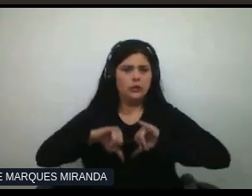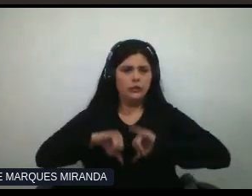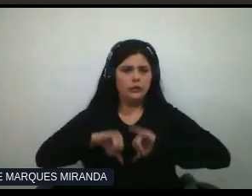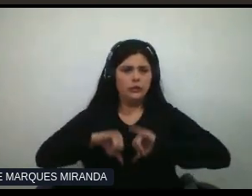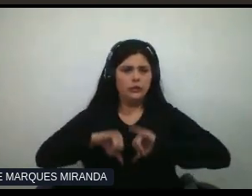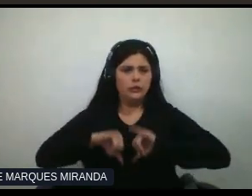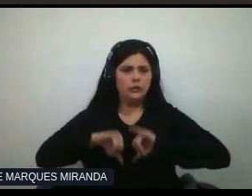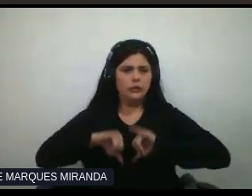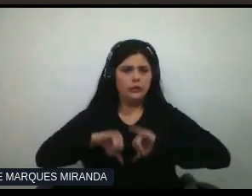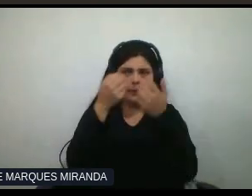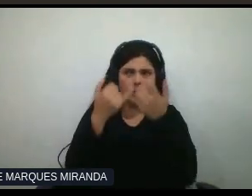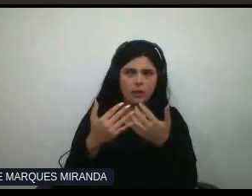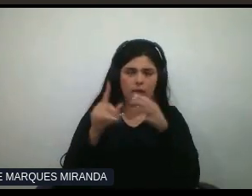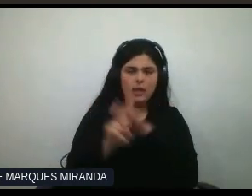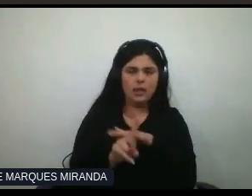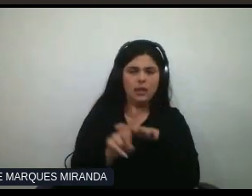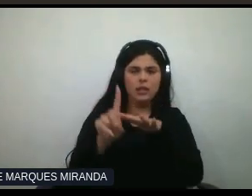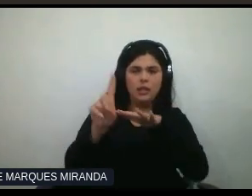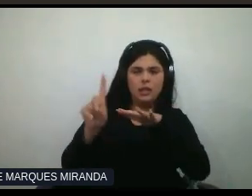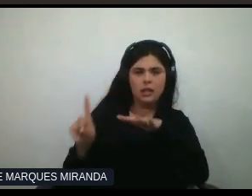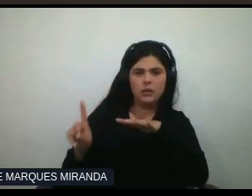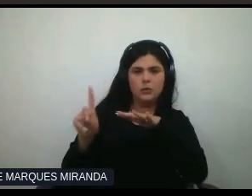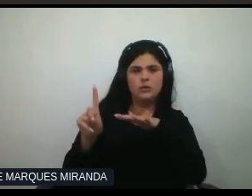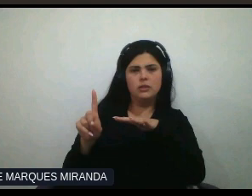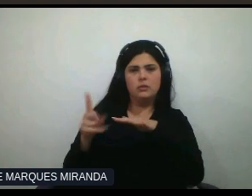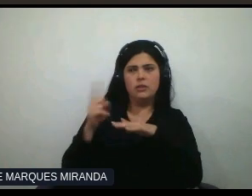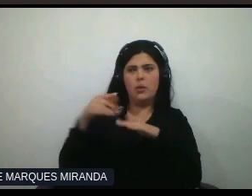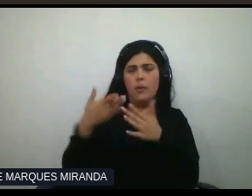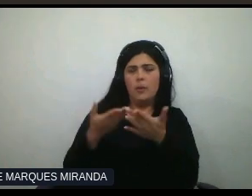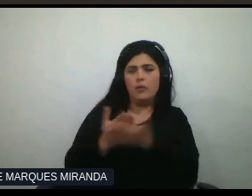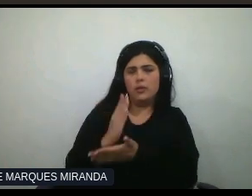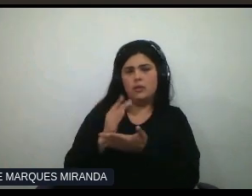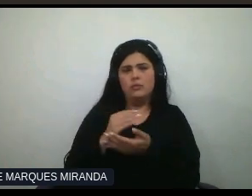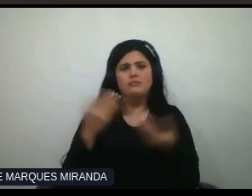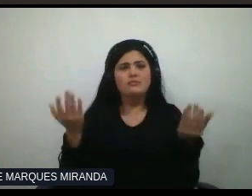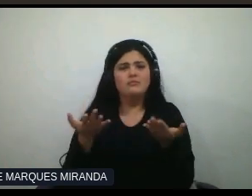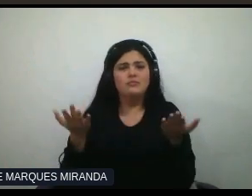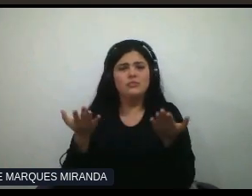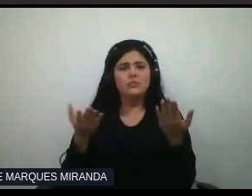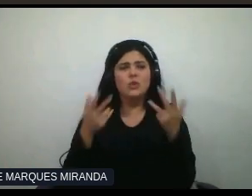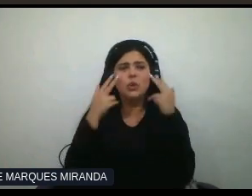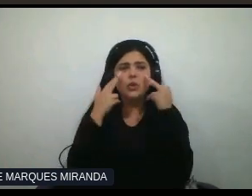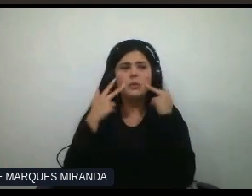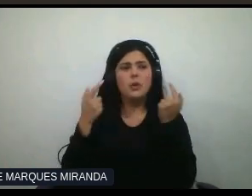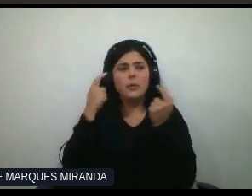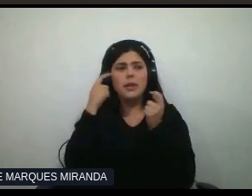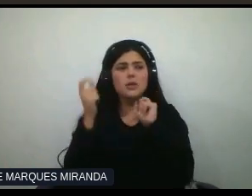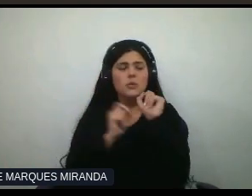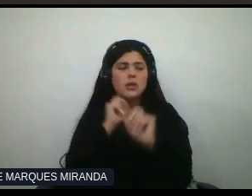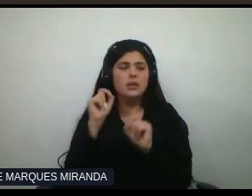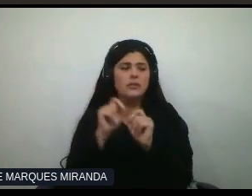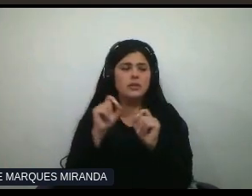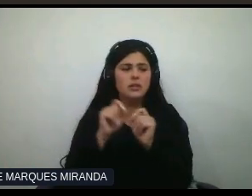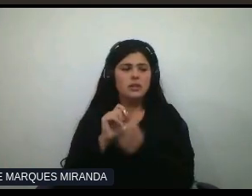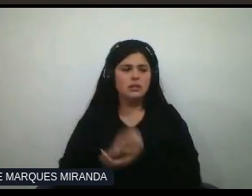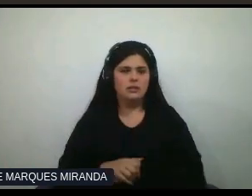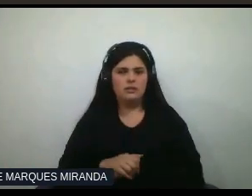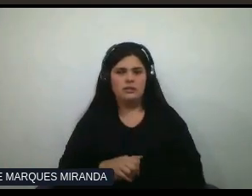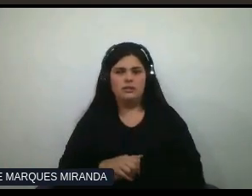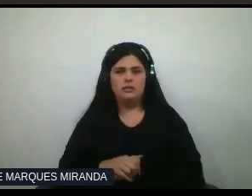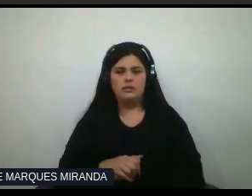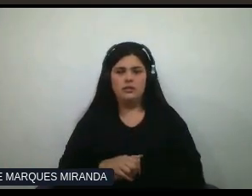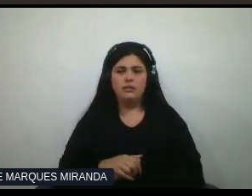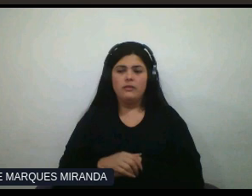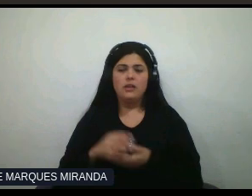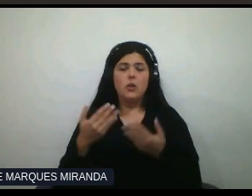de exclusão e reprovação. O que é comum que a gente começa a fazer? A gente começa a adotar